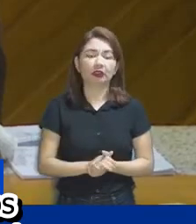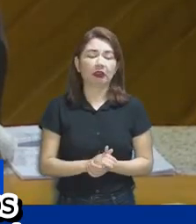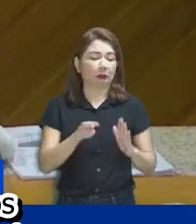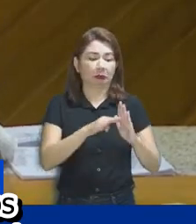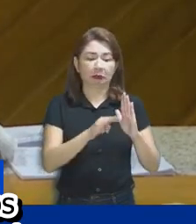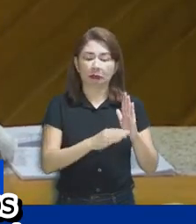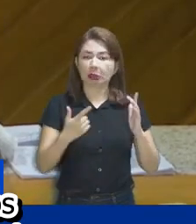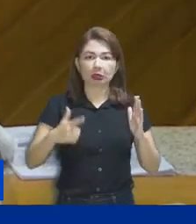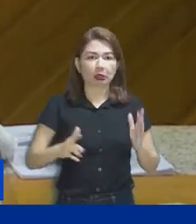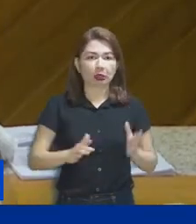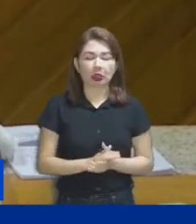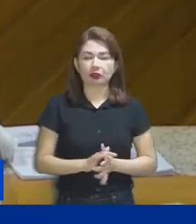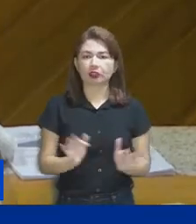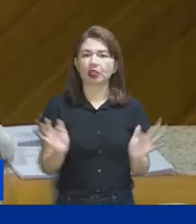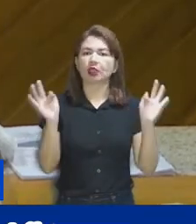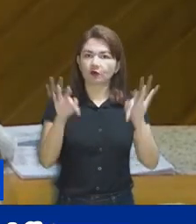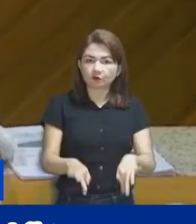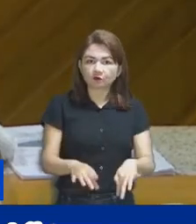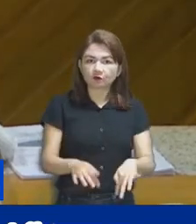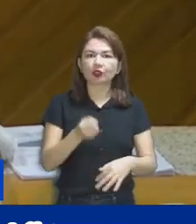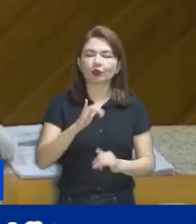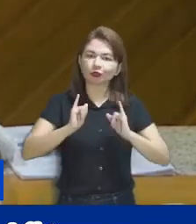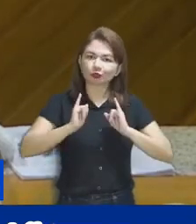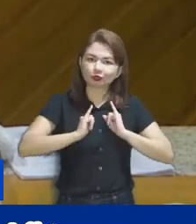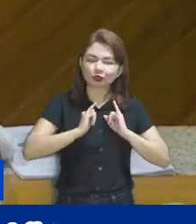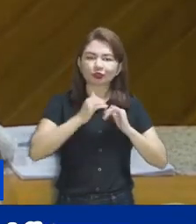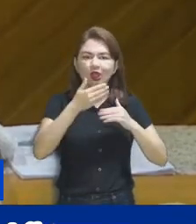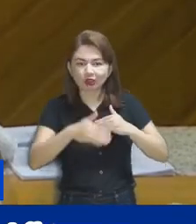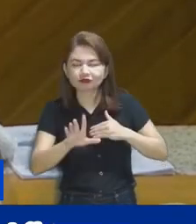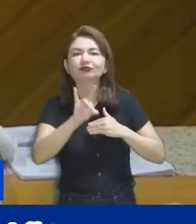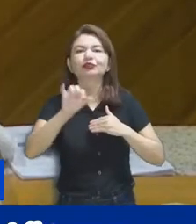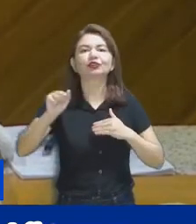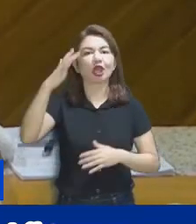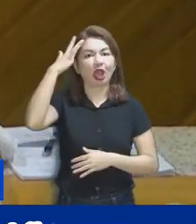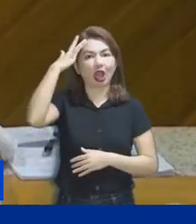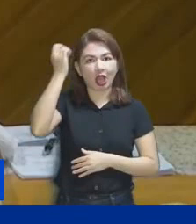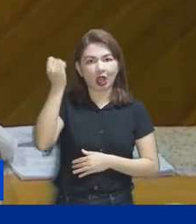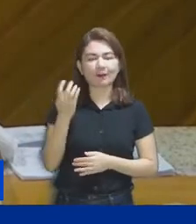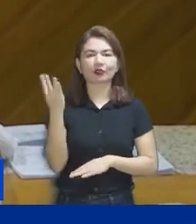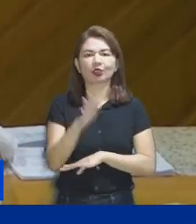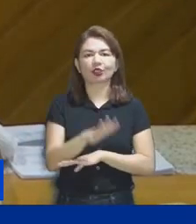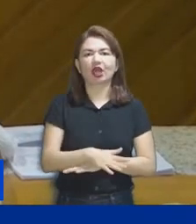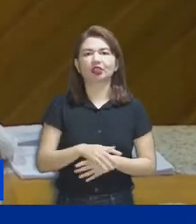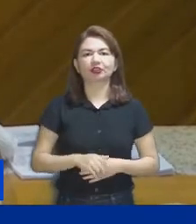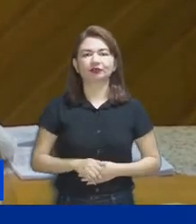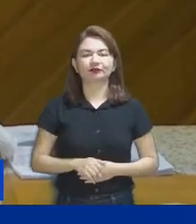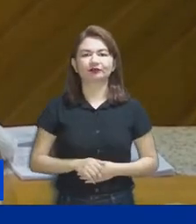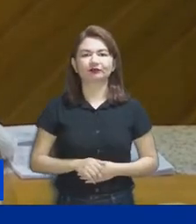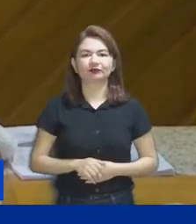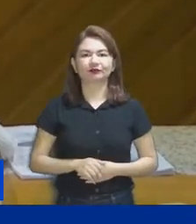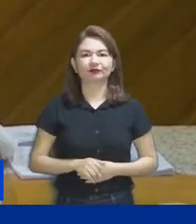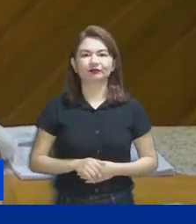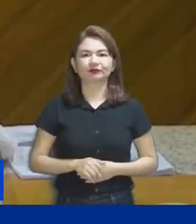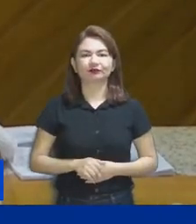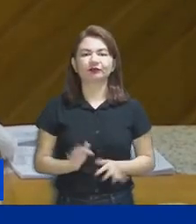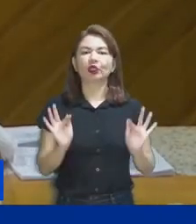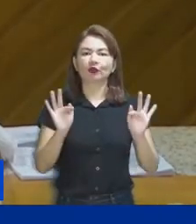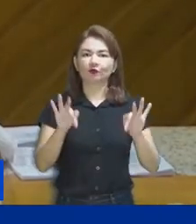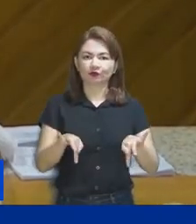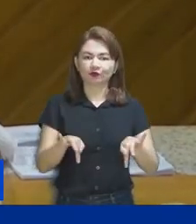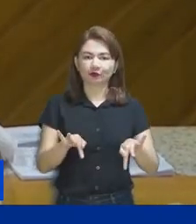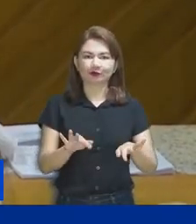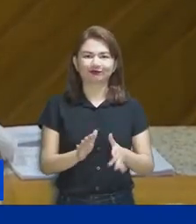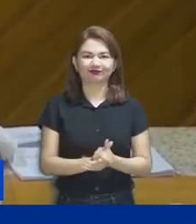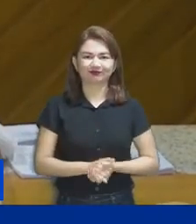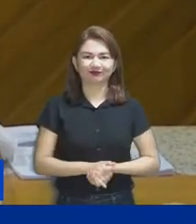a todos um bom descanso, um bom resto de dia, e lembrando que amanhã temos sessão. Presidente do TRE. Está encerrada a sessão.